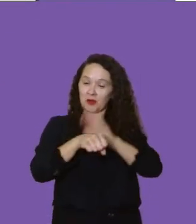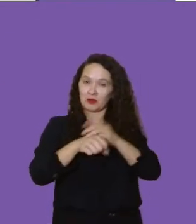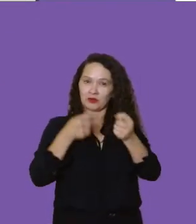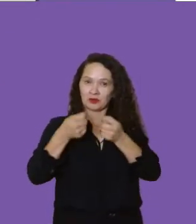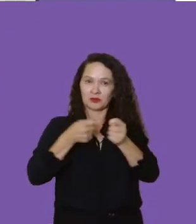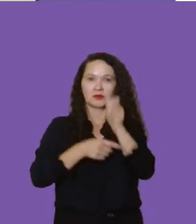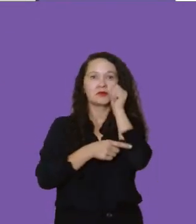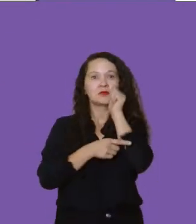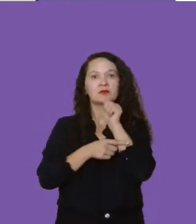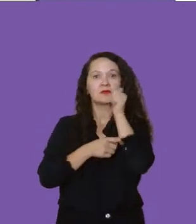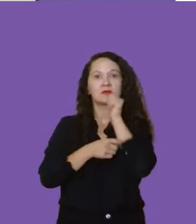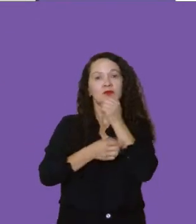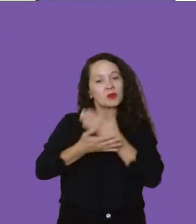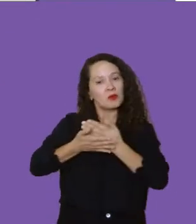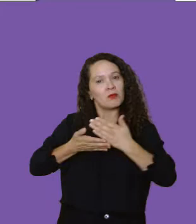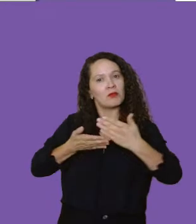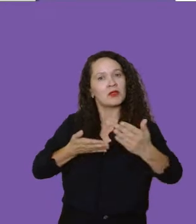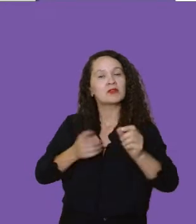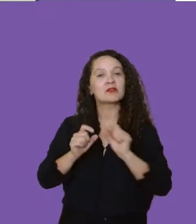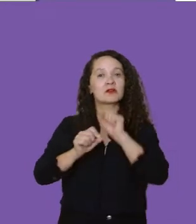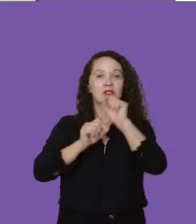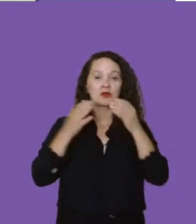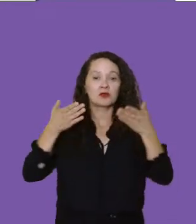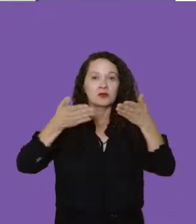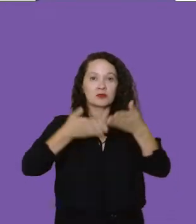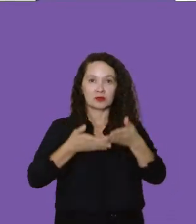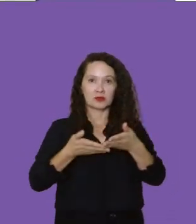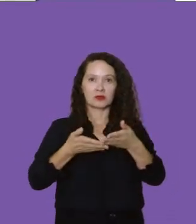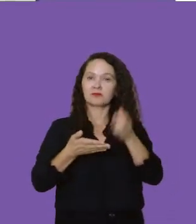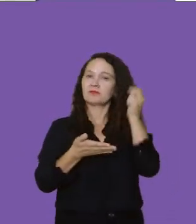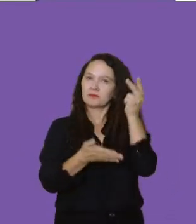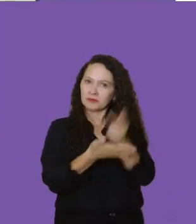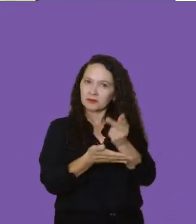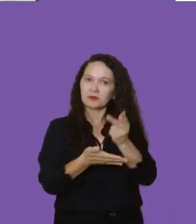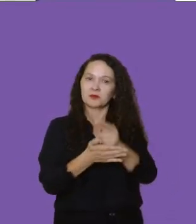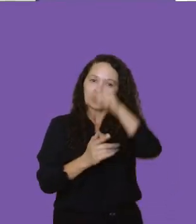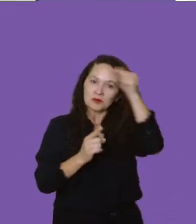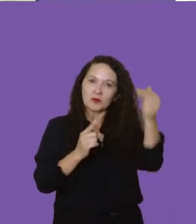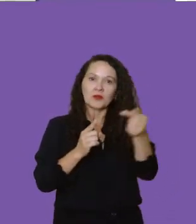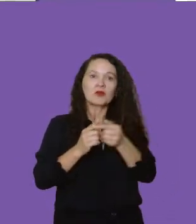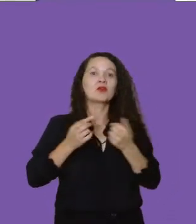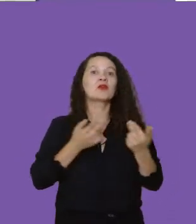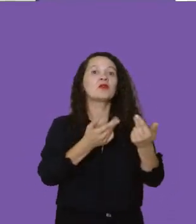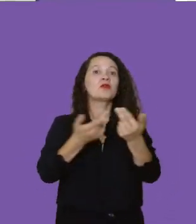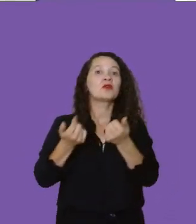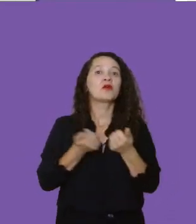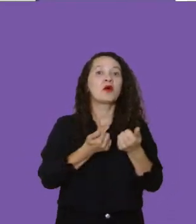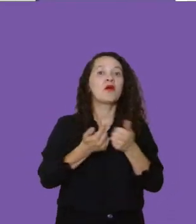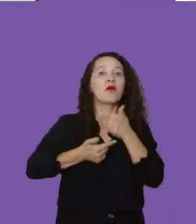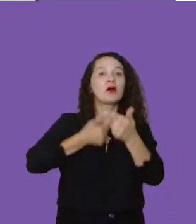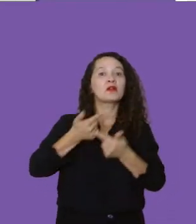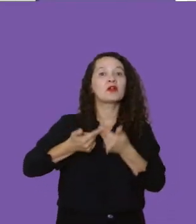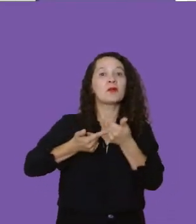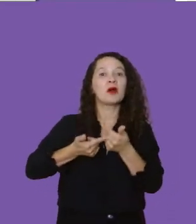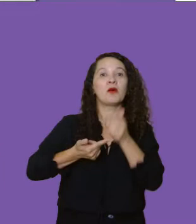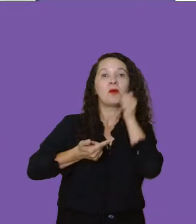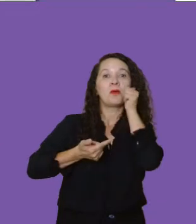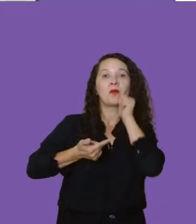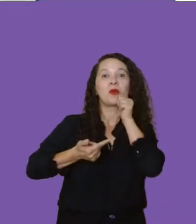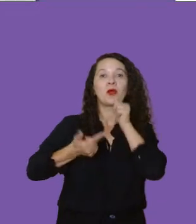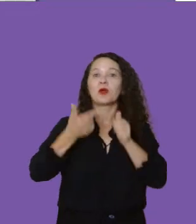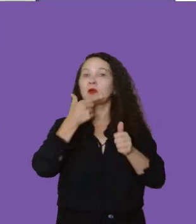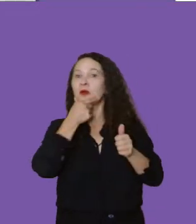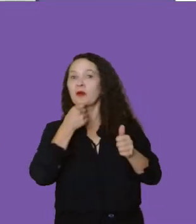mulheres parte para a mesma função desempenhada entre homens